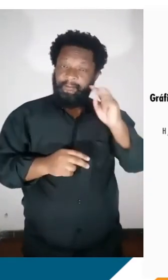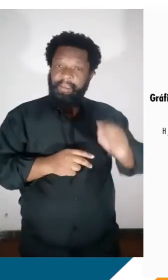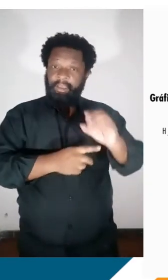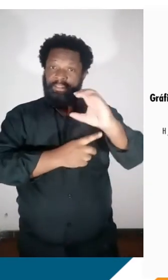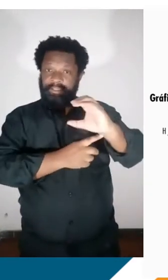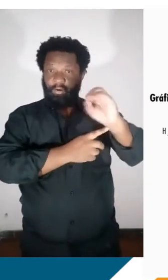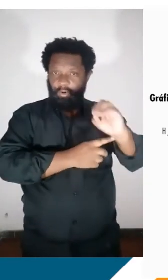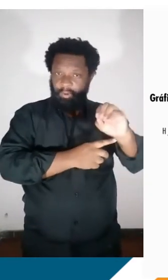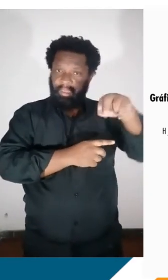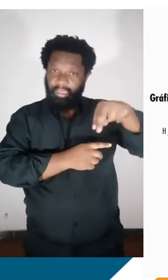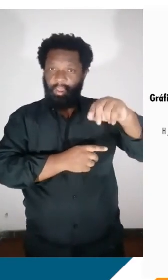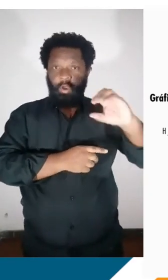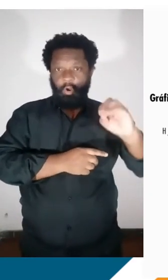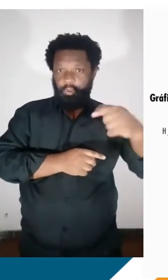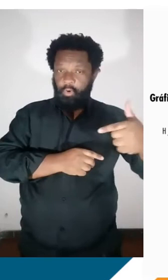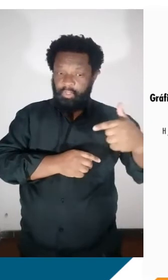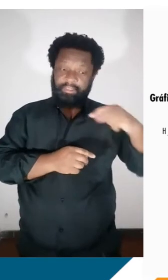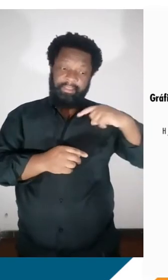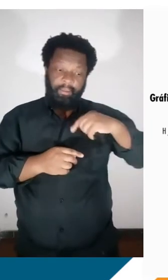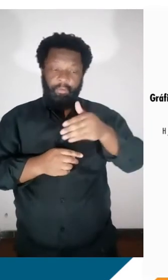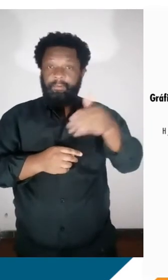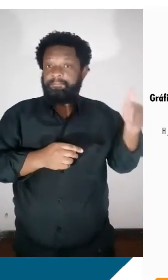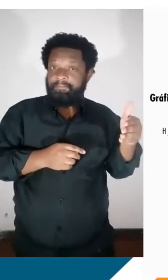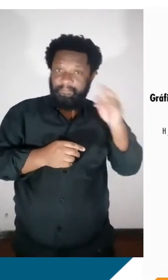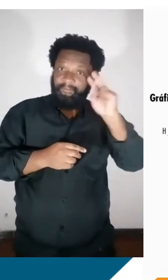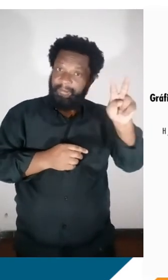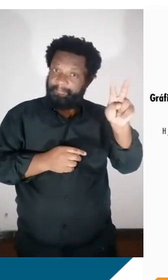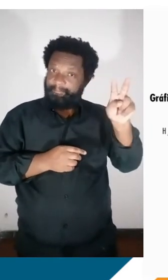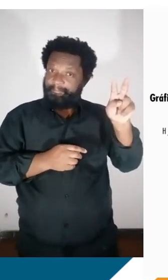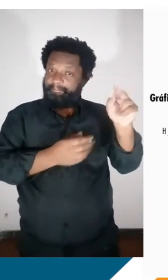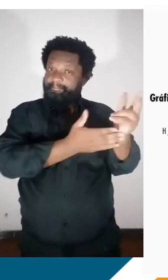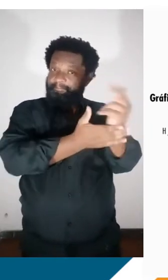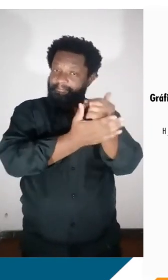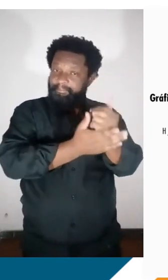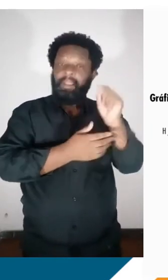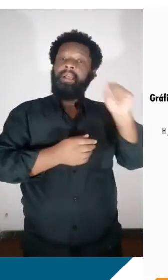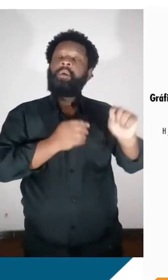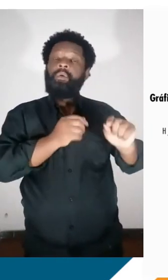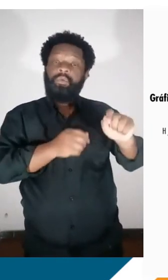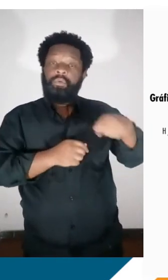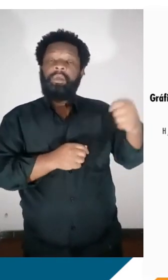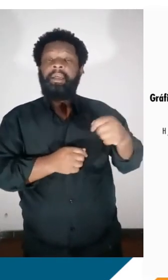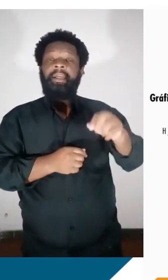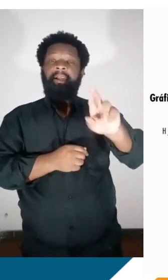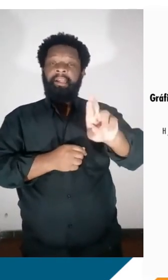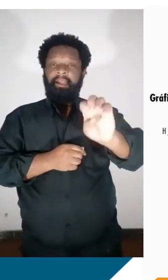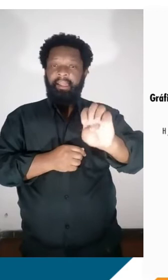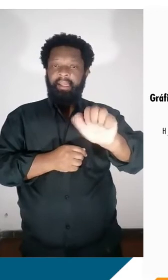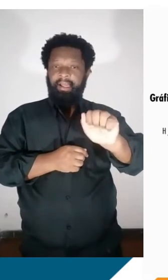CO e o NO2? Então, eles estão aqui, ó, certo? Então, eles serão os meus